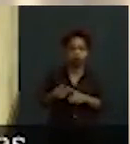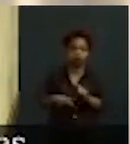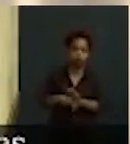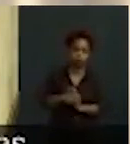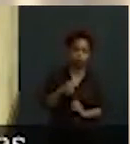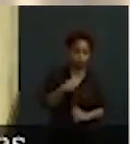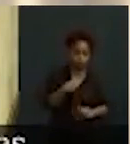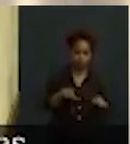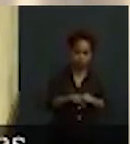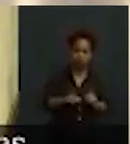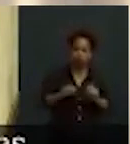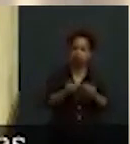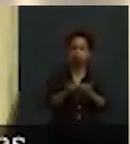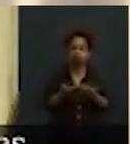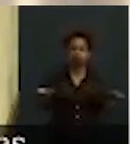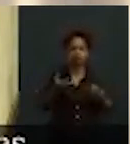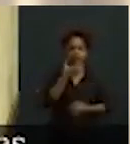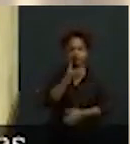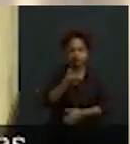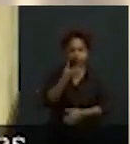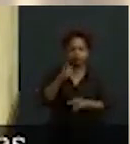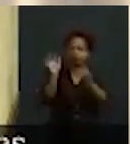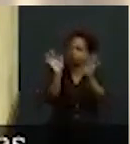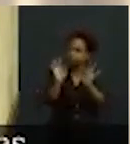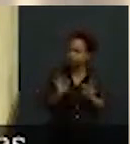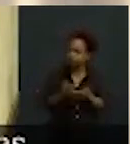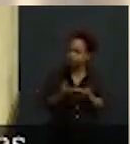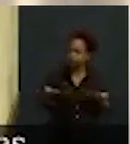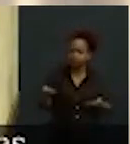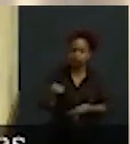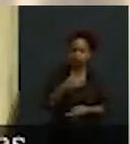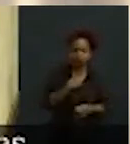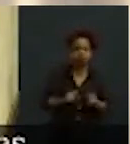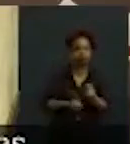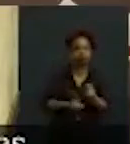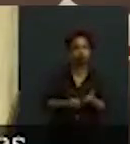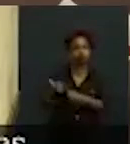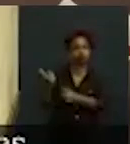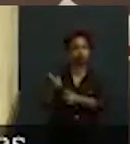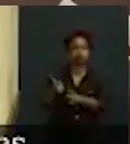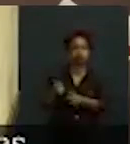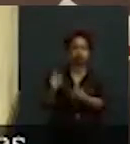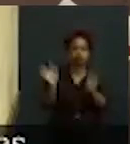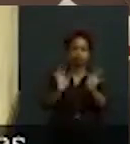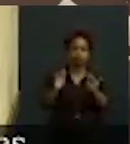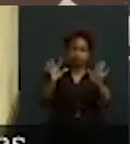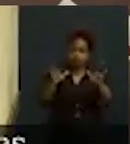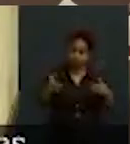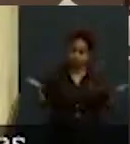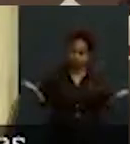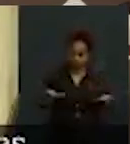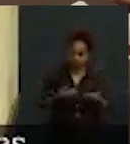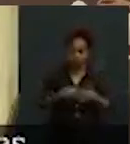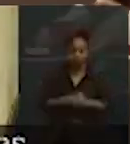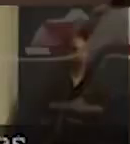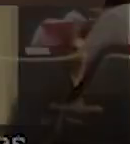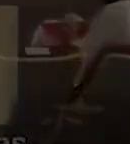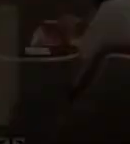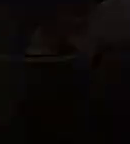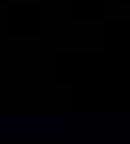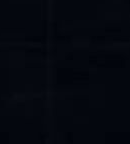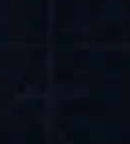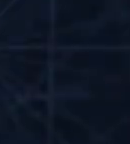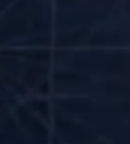próprio, desejo a todos um Natal iluminado e um novo ano de esperança. E declaro encerrada a sessão.